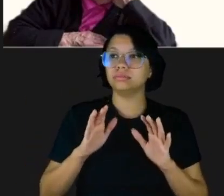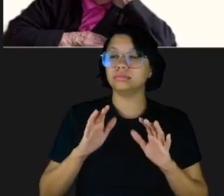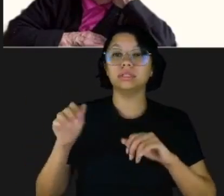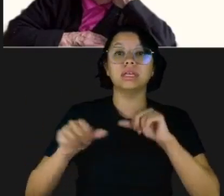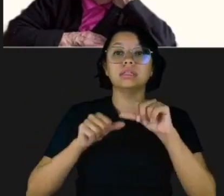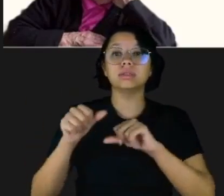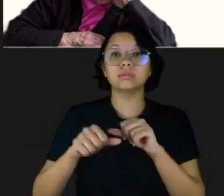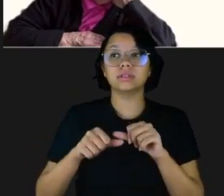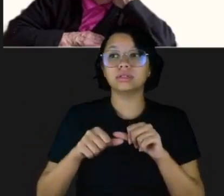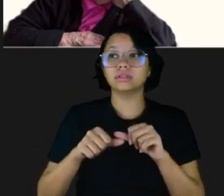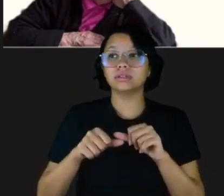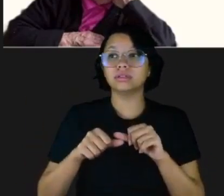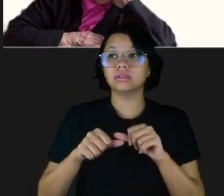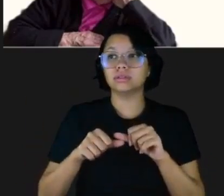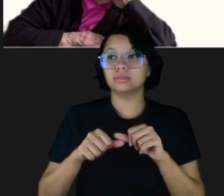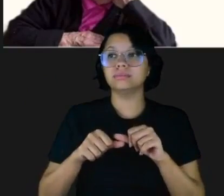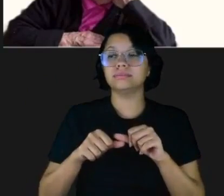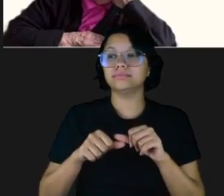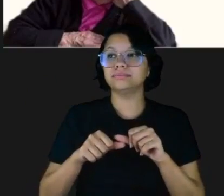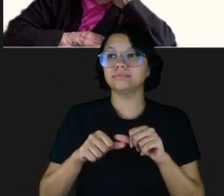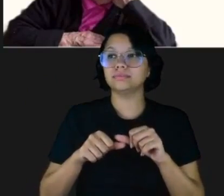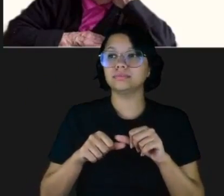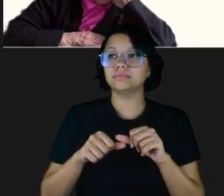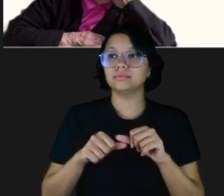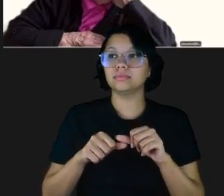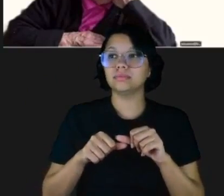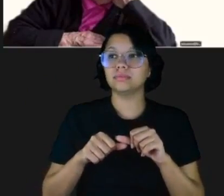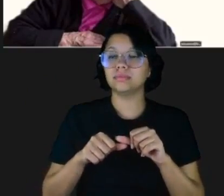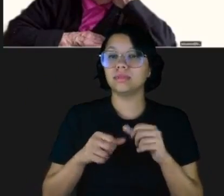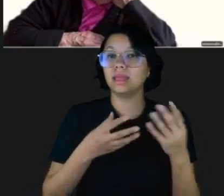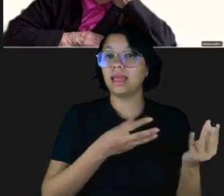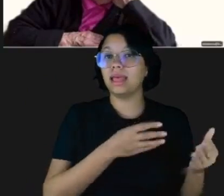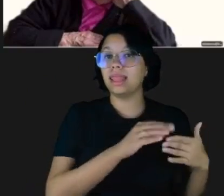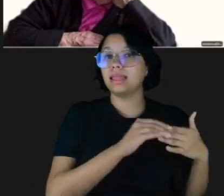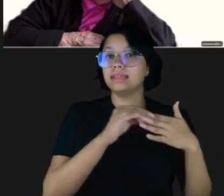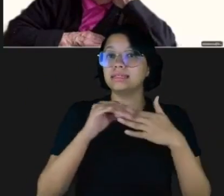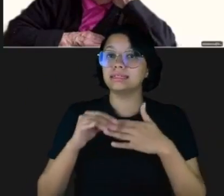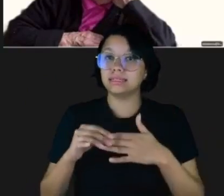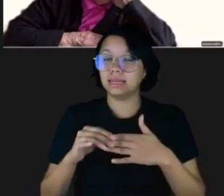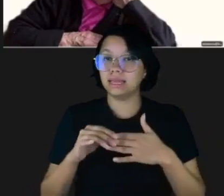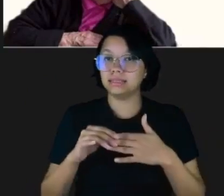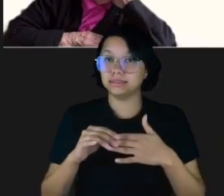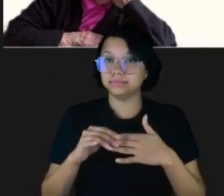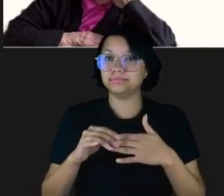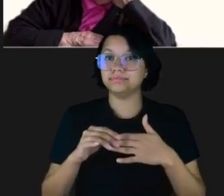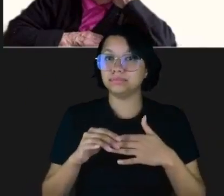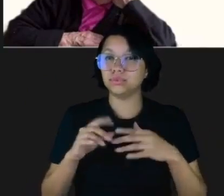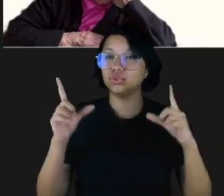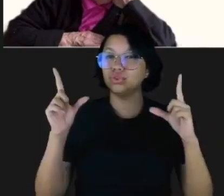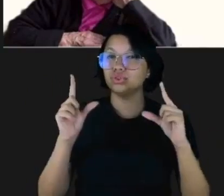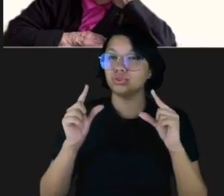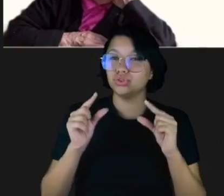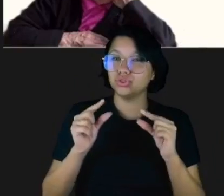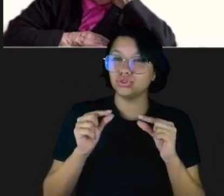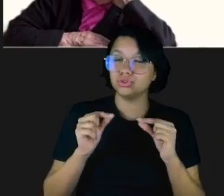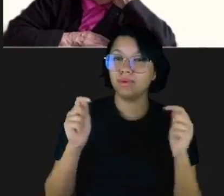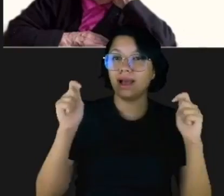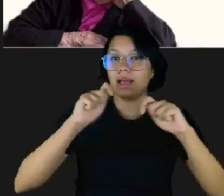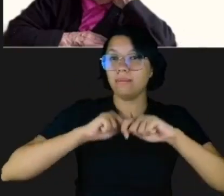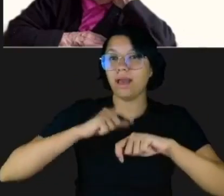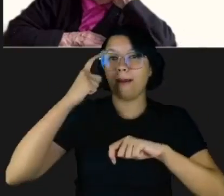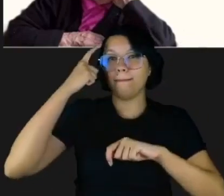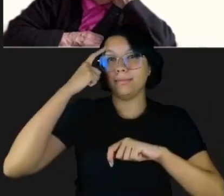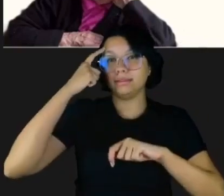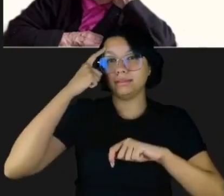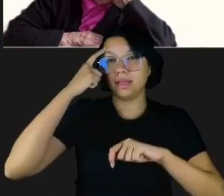biológicas, não quer, foi. Elas trazem repercussão, reduzindo a capacidade de